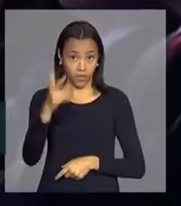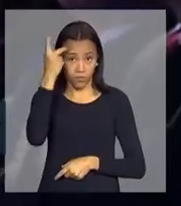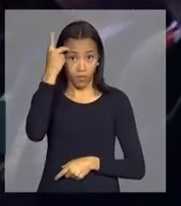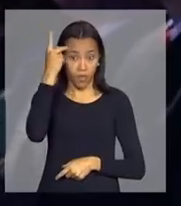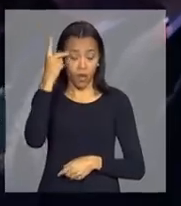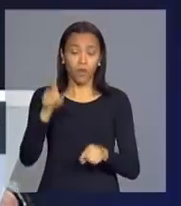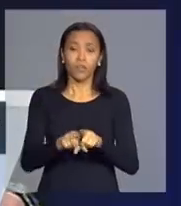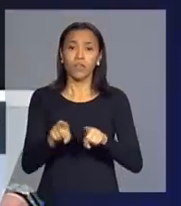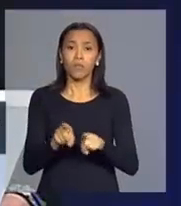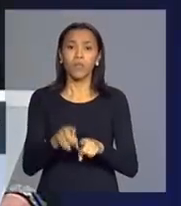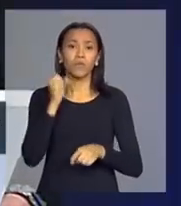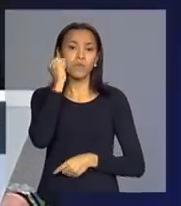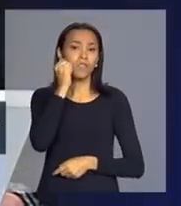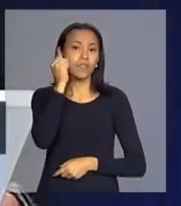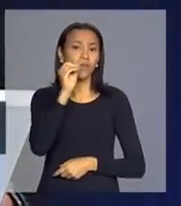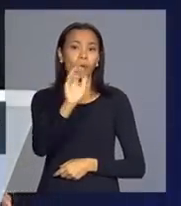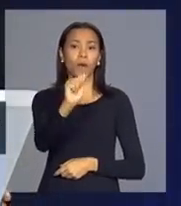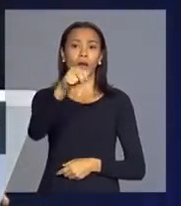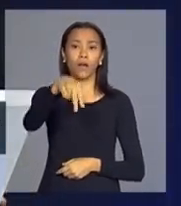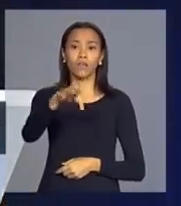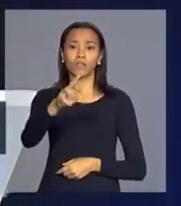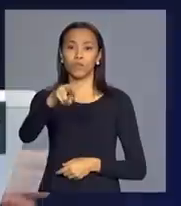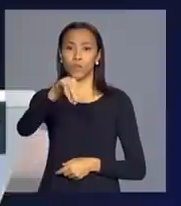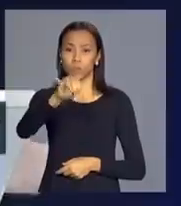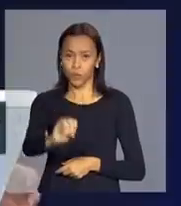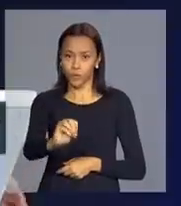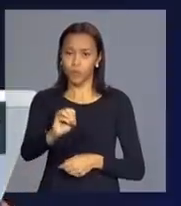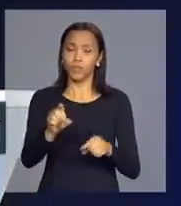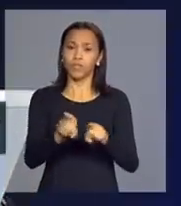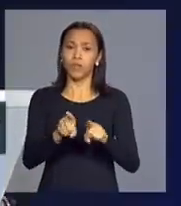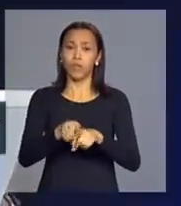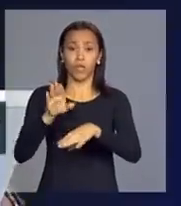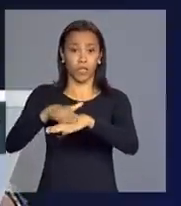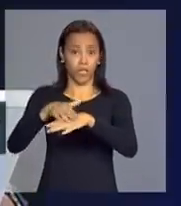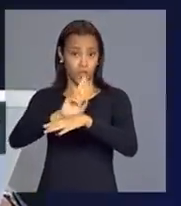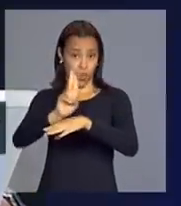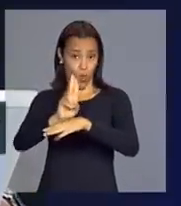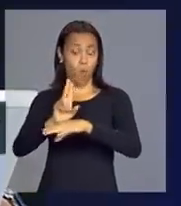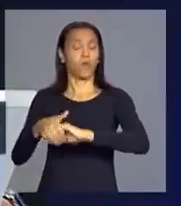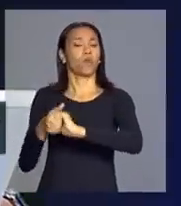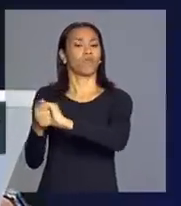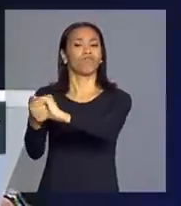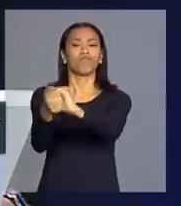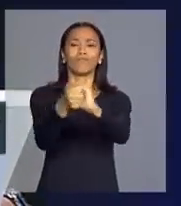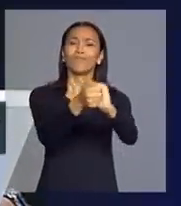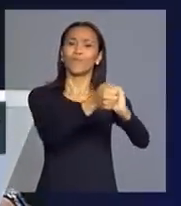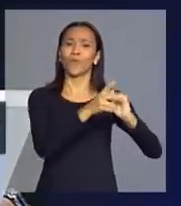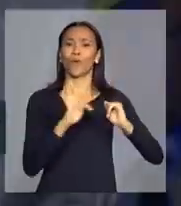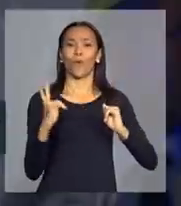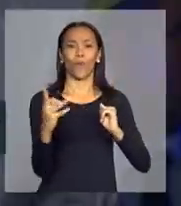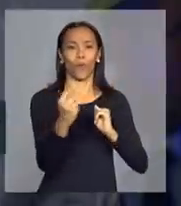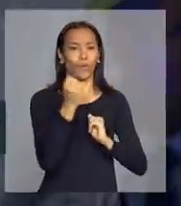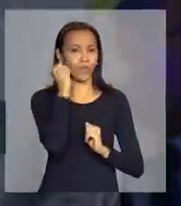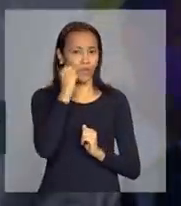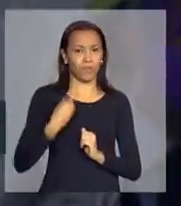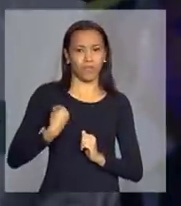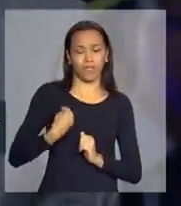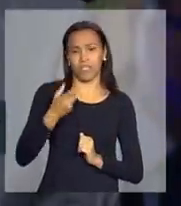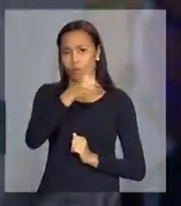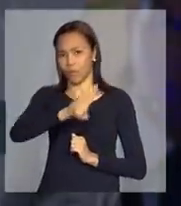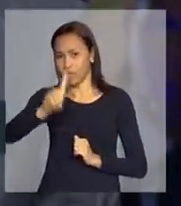senador Antônio Carlos Rodrigues, e, em nome de quem, cumprimento todos os parlamentares aqui presentes,